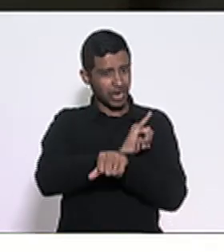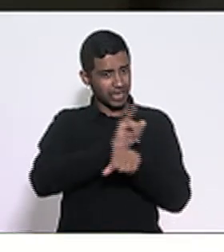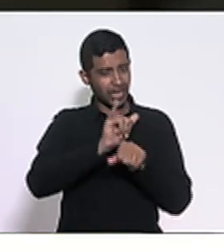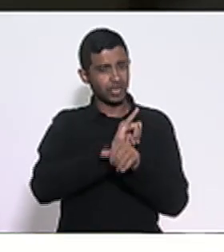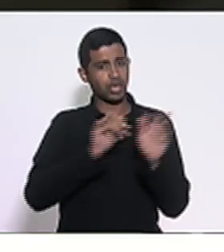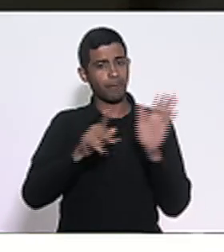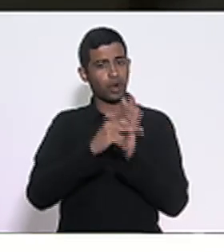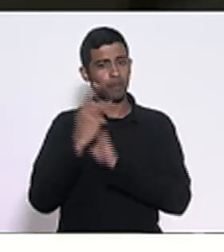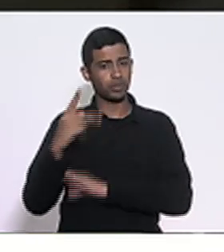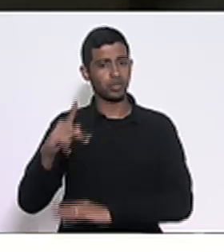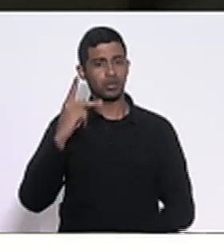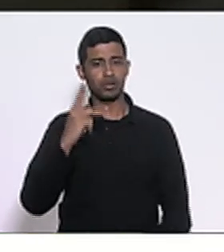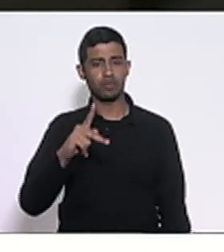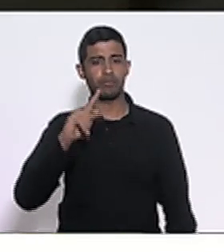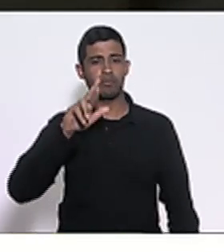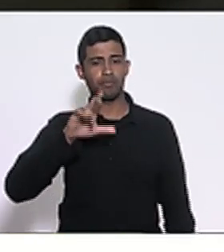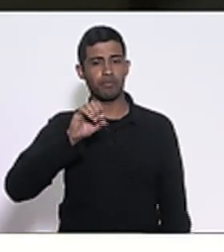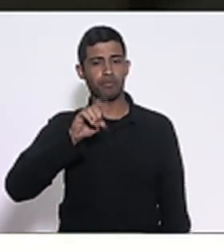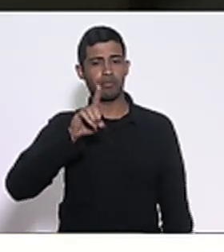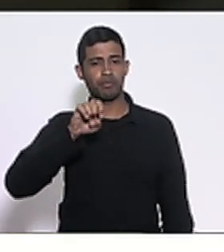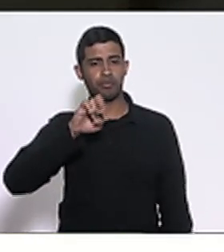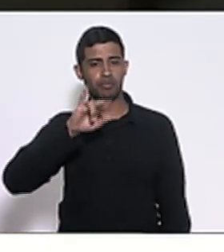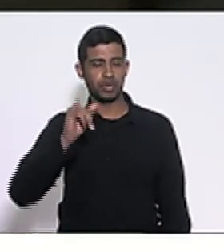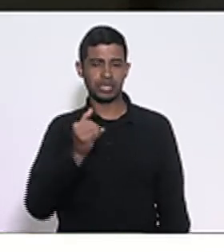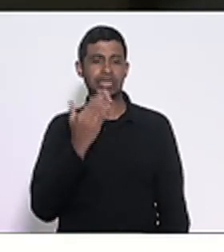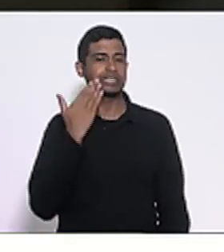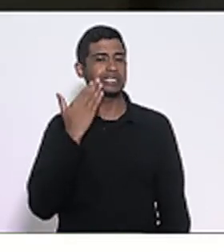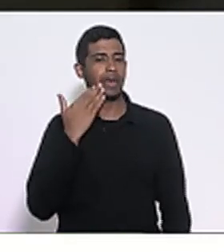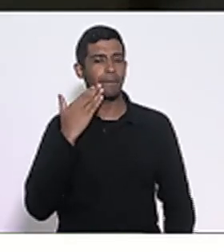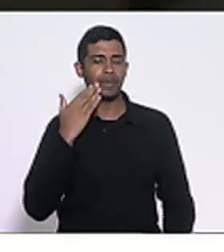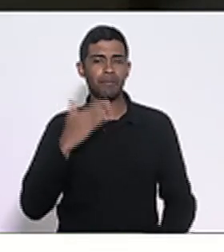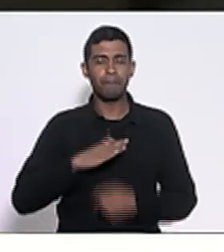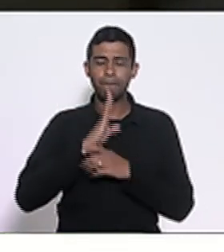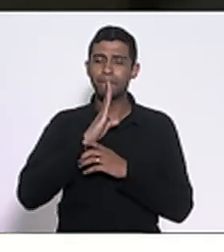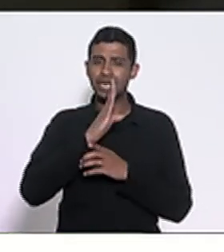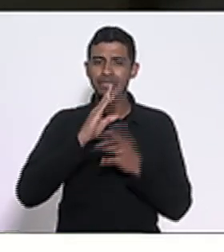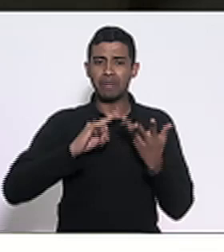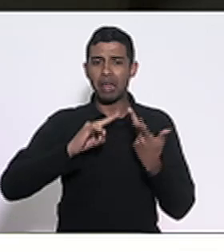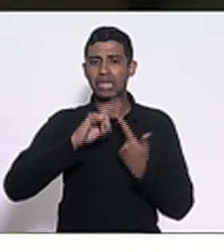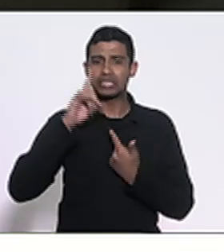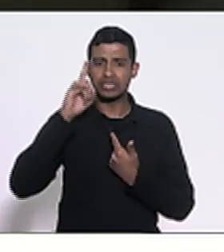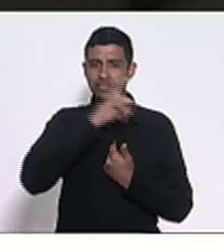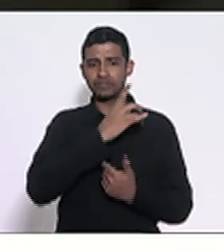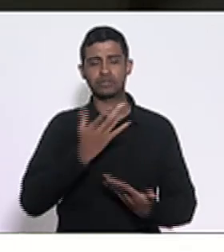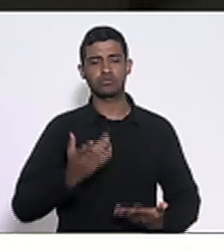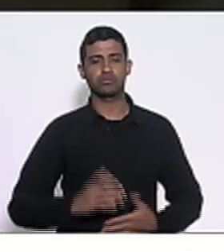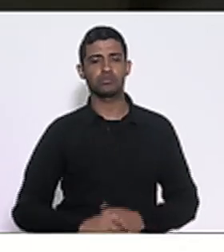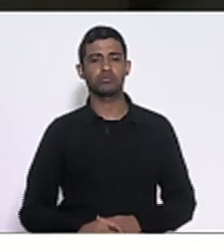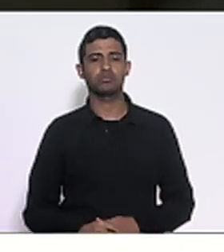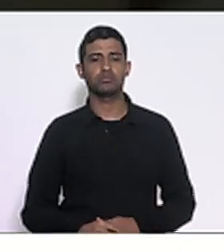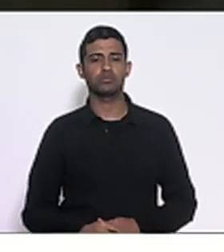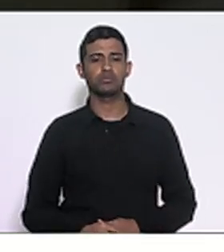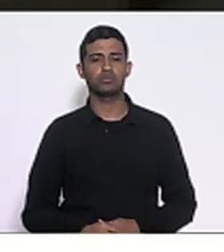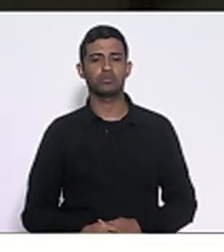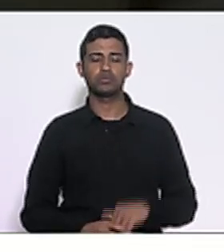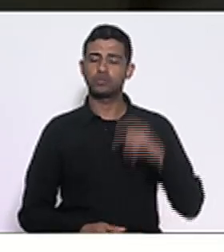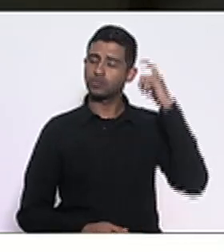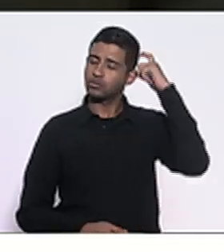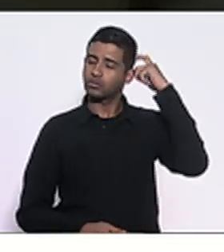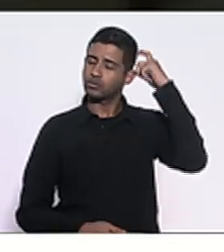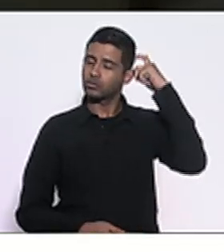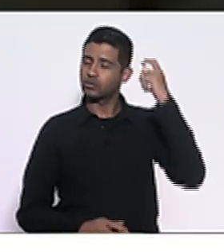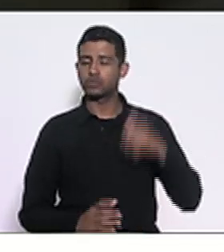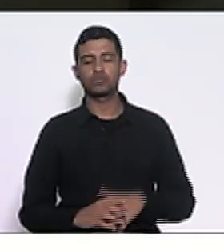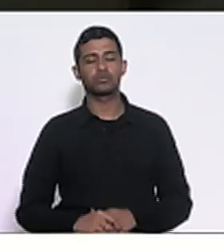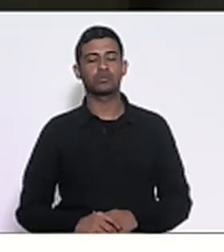Então, nesse sentido, quais são as principais dificuldades e quais são, do ponto de vista, né,